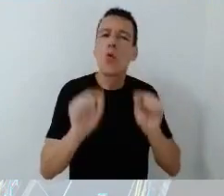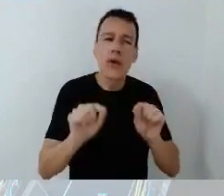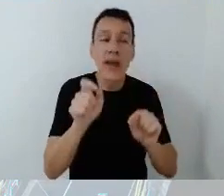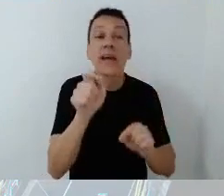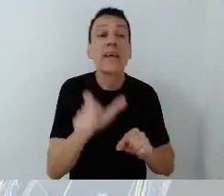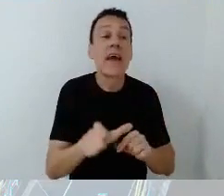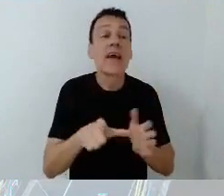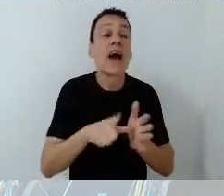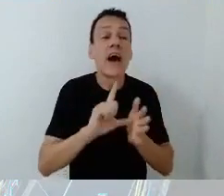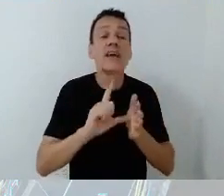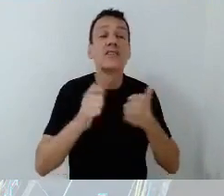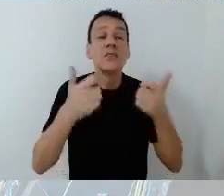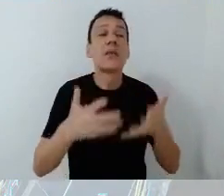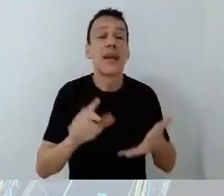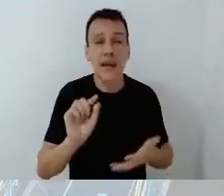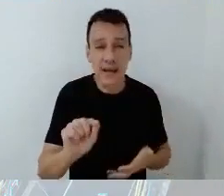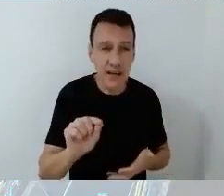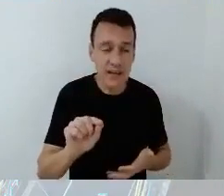3%, 4%.